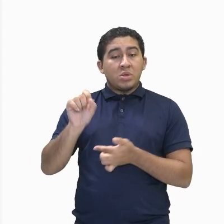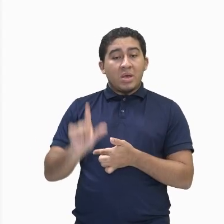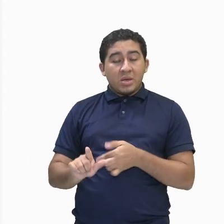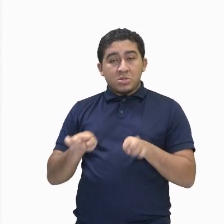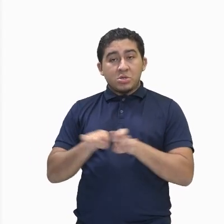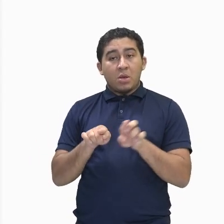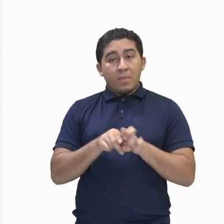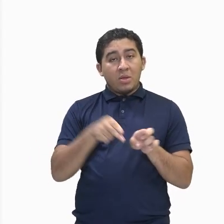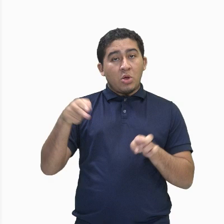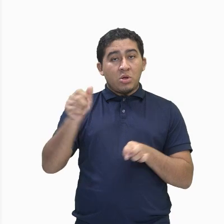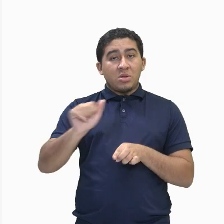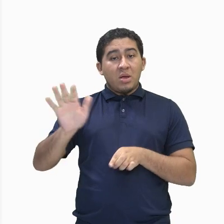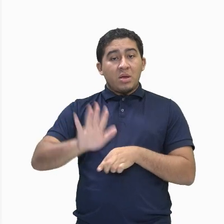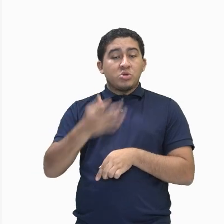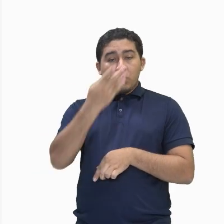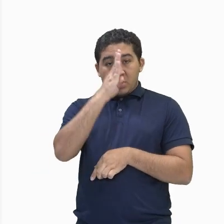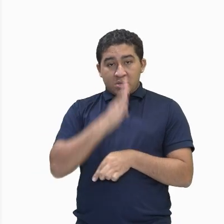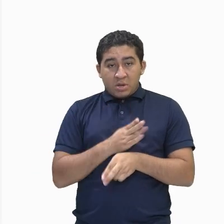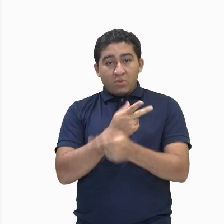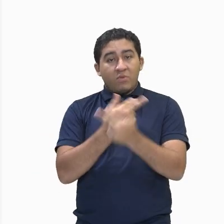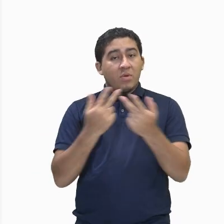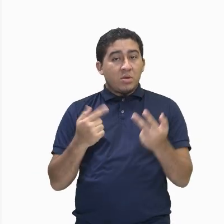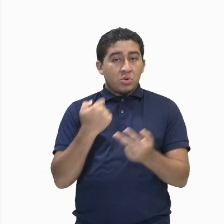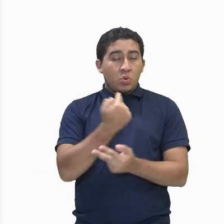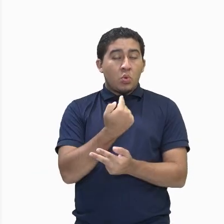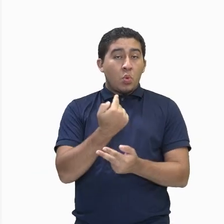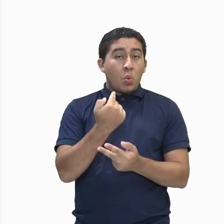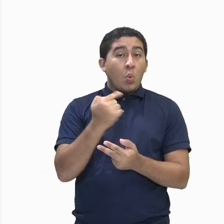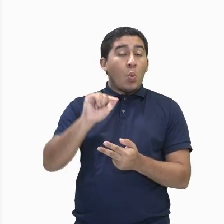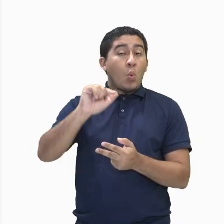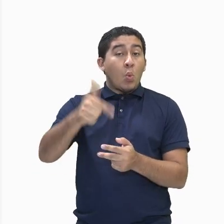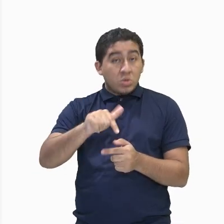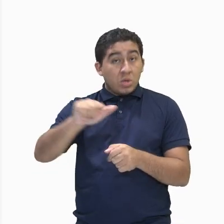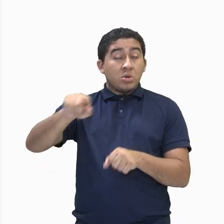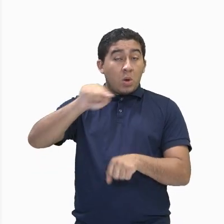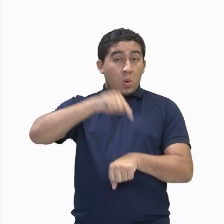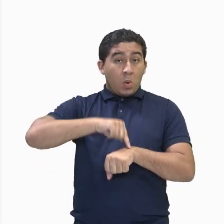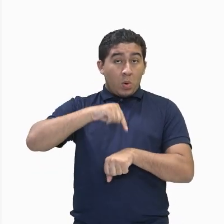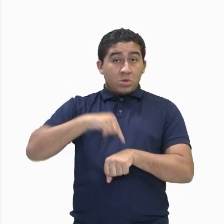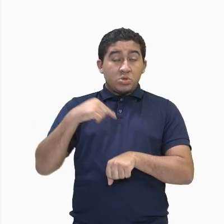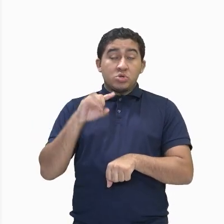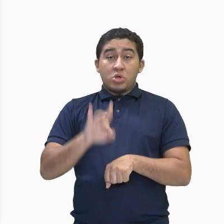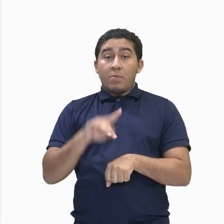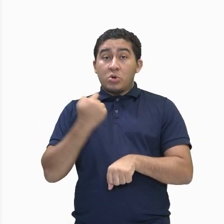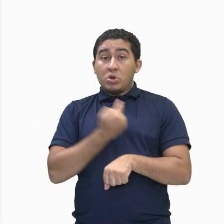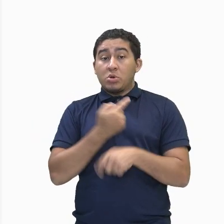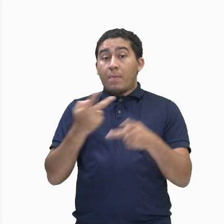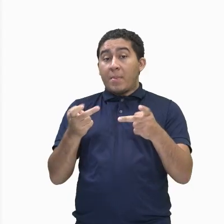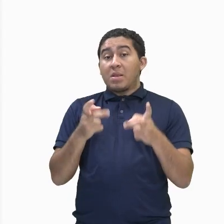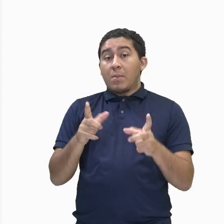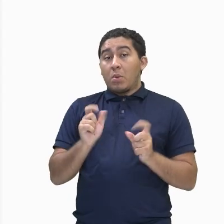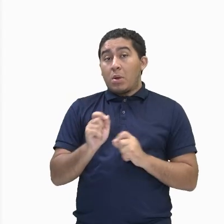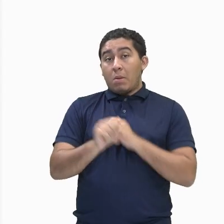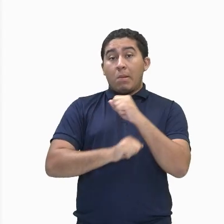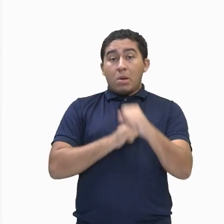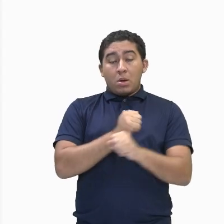Nordeste brasileiro, entre os outros fusos horários, tá bom? Apenas para a gente verificar que também ao longo dos anos